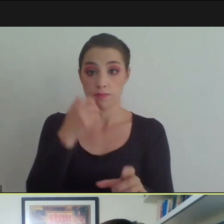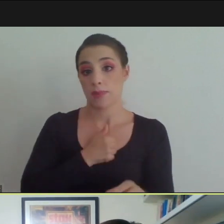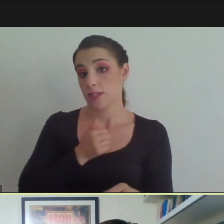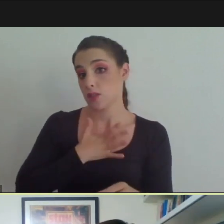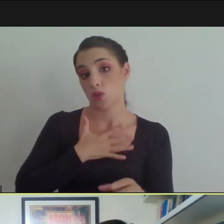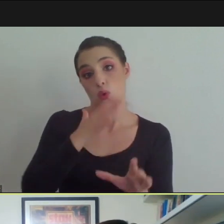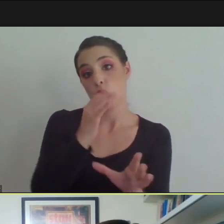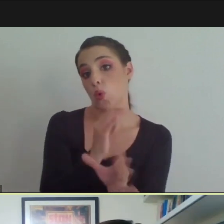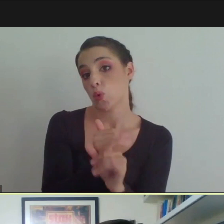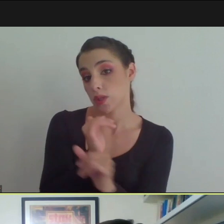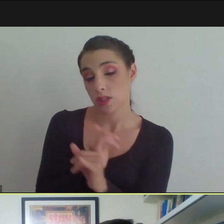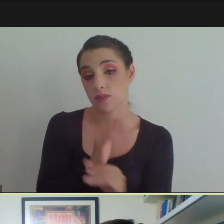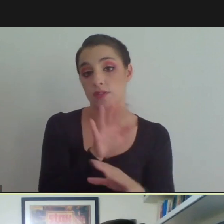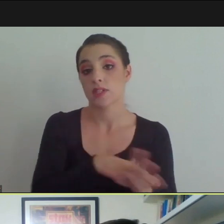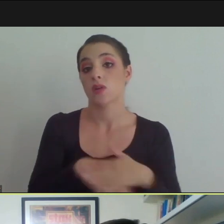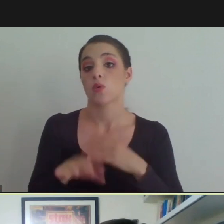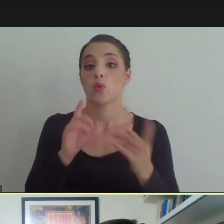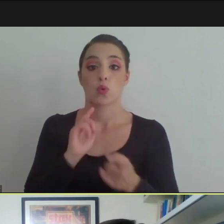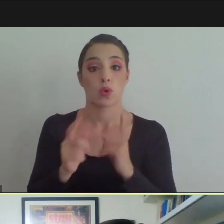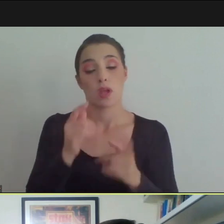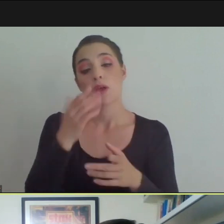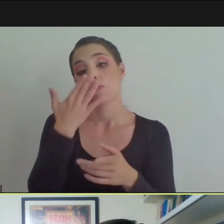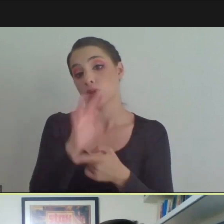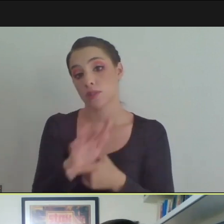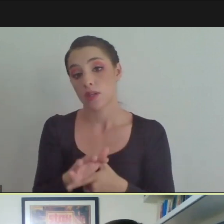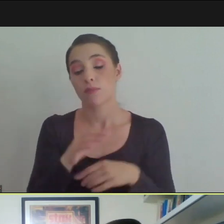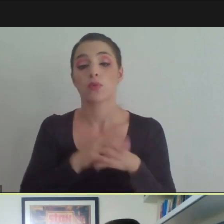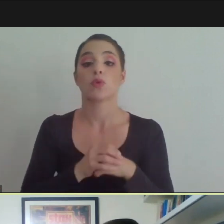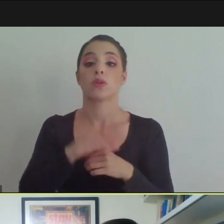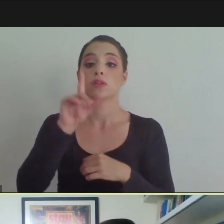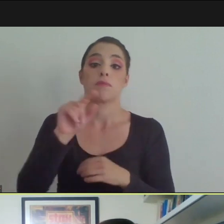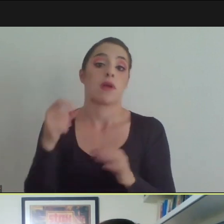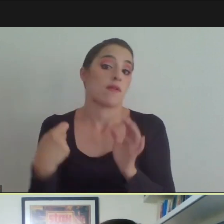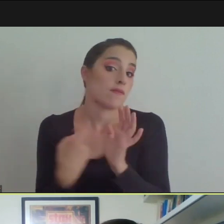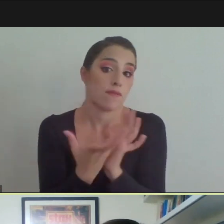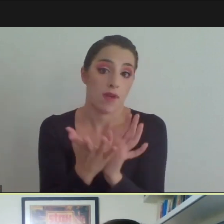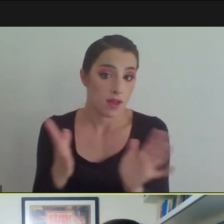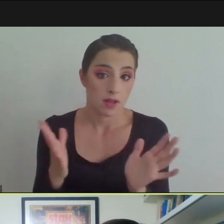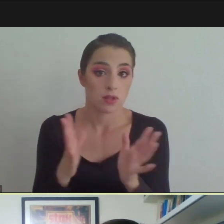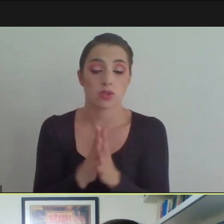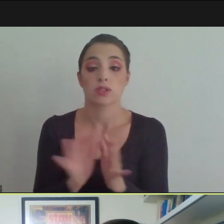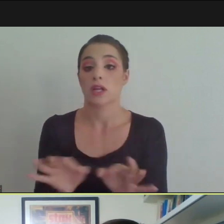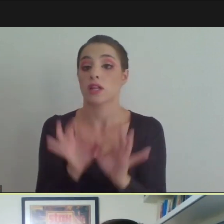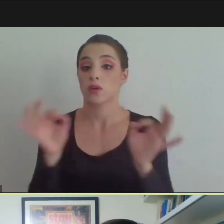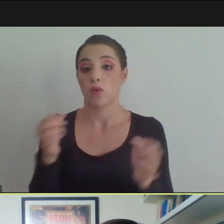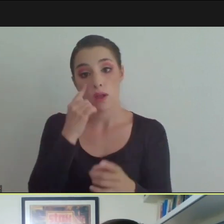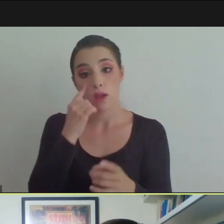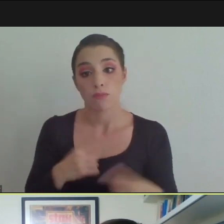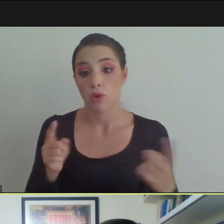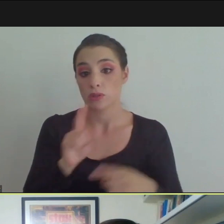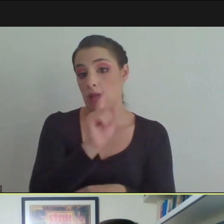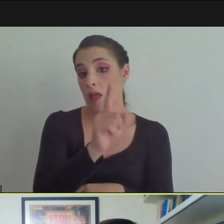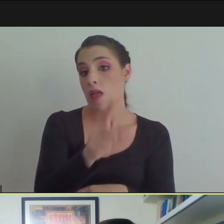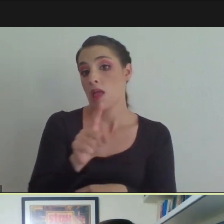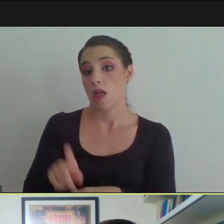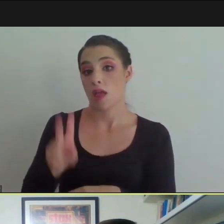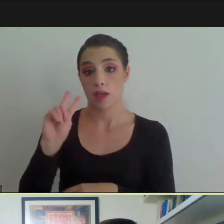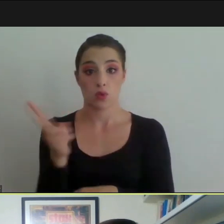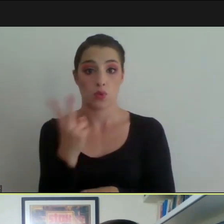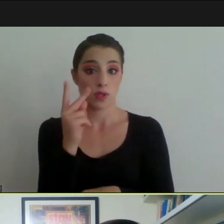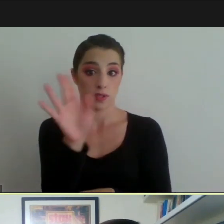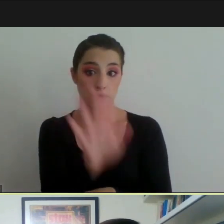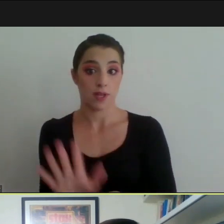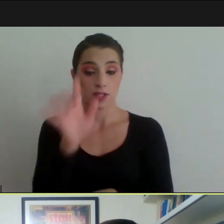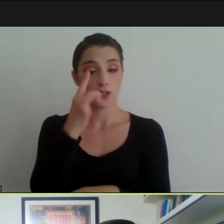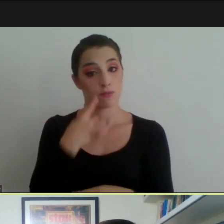organizações, incluir profissionais com repertórios variados, como mostram essas duas imagens, a lógica